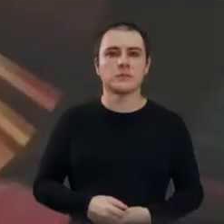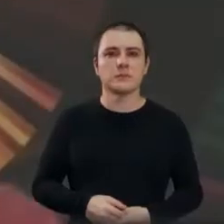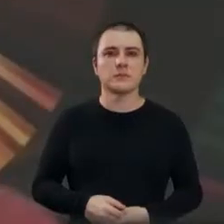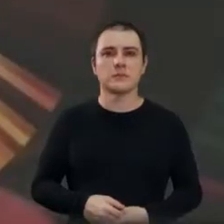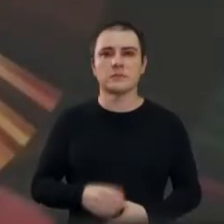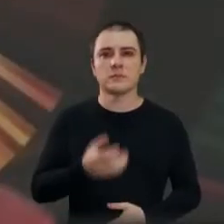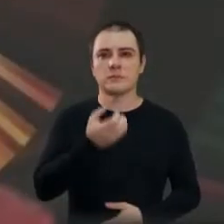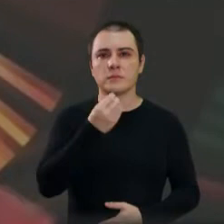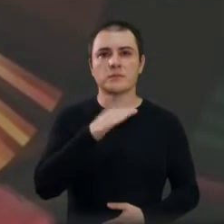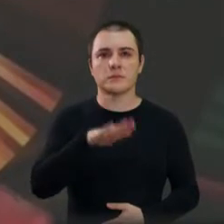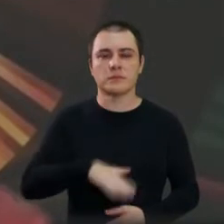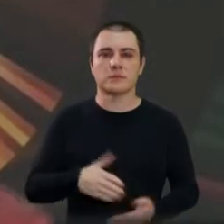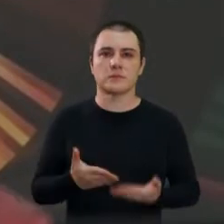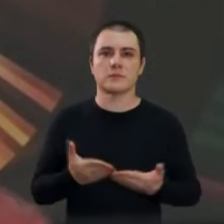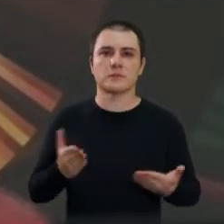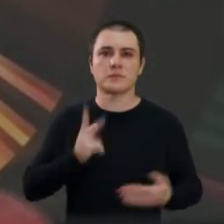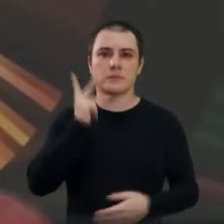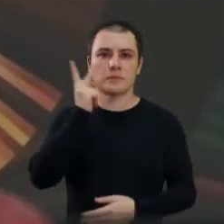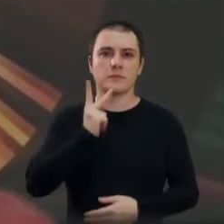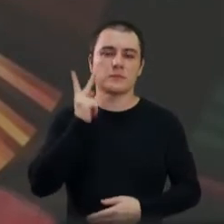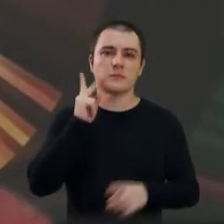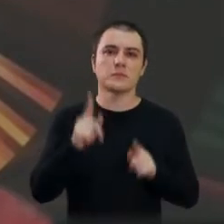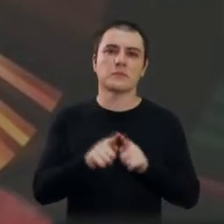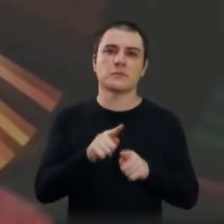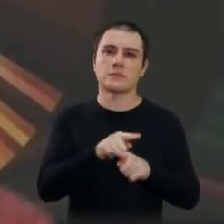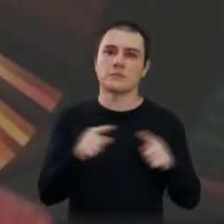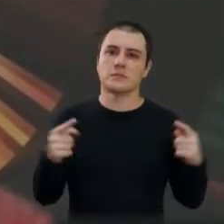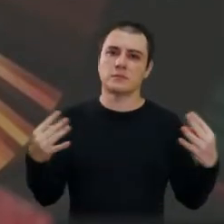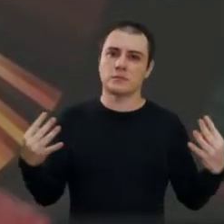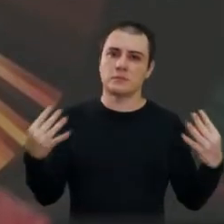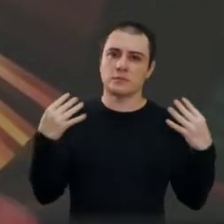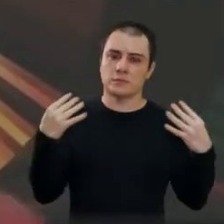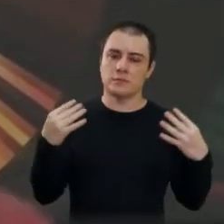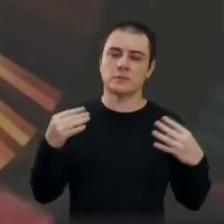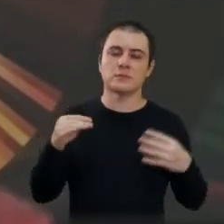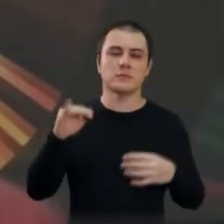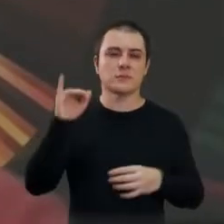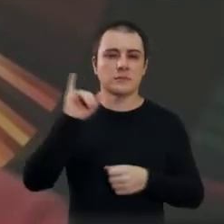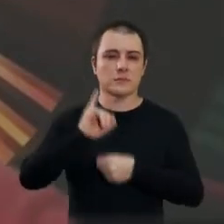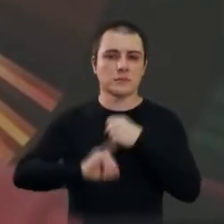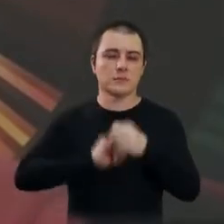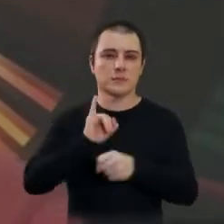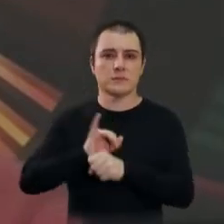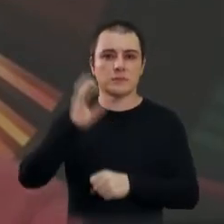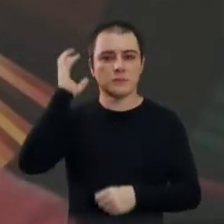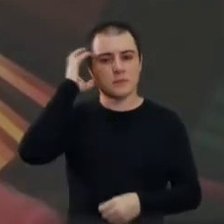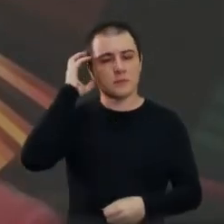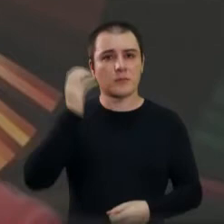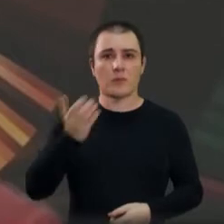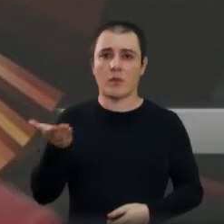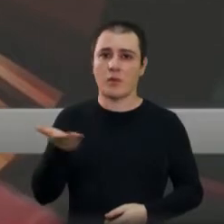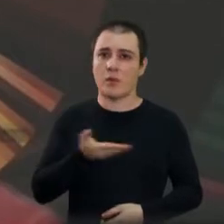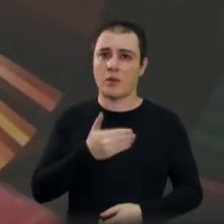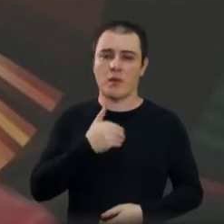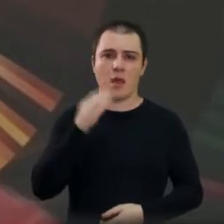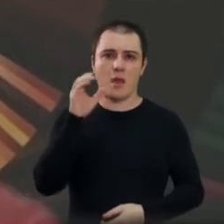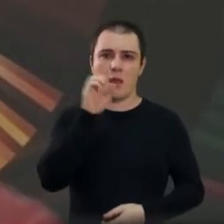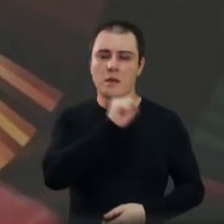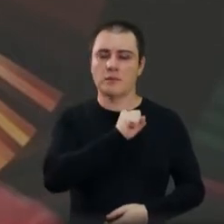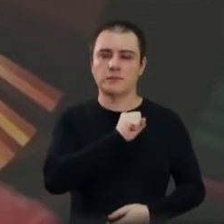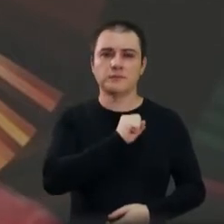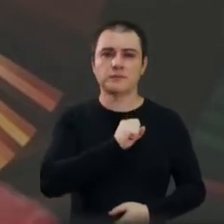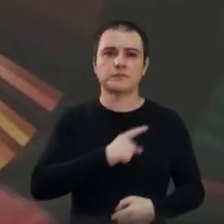boa tarde novos vereadores que nos acompanha em casa pela TV internet o rádio é hoje aqui o trem muito breve quero